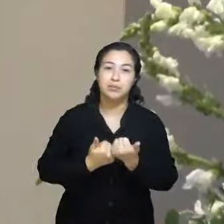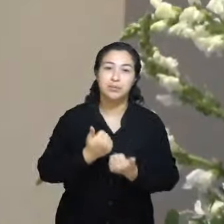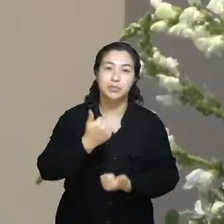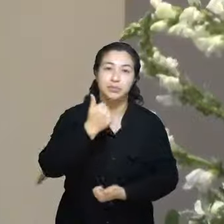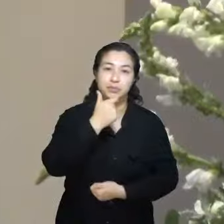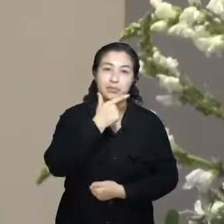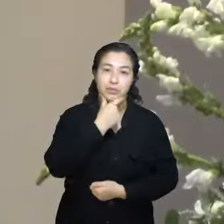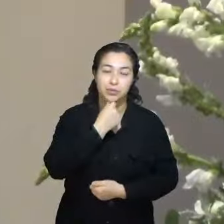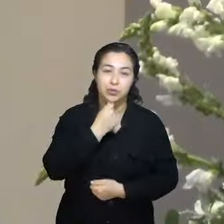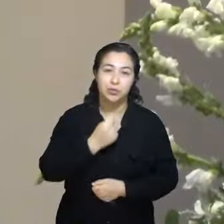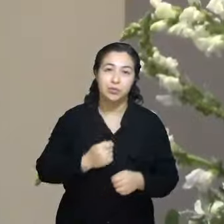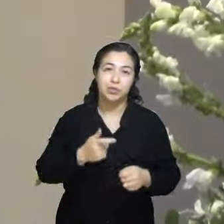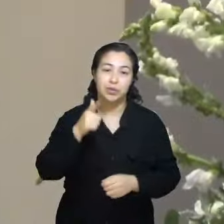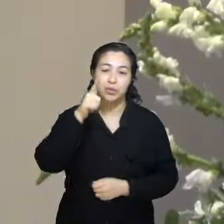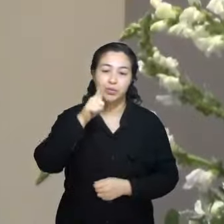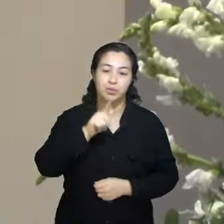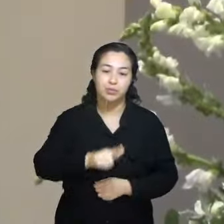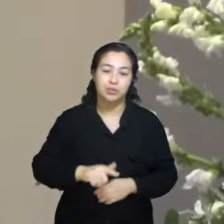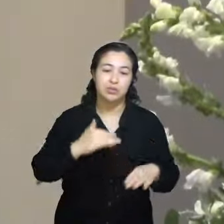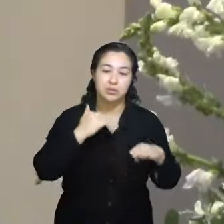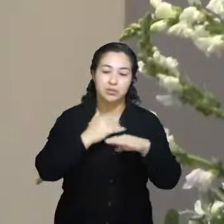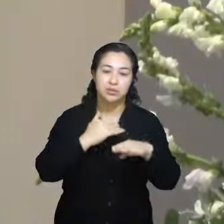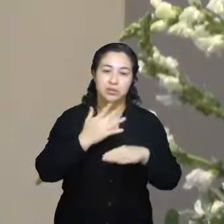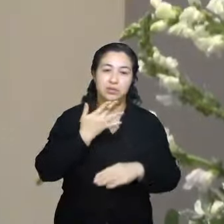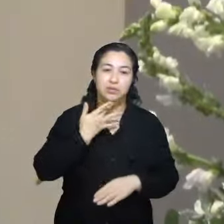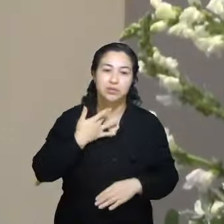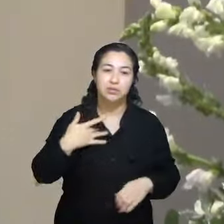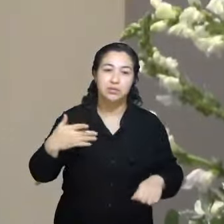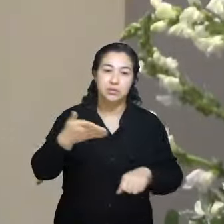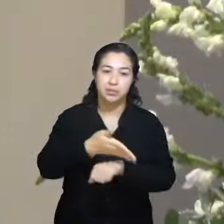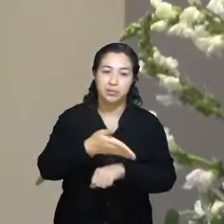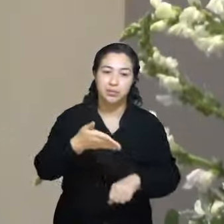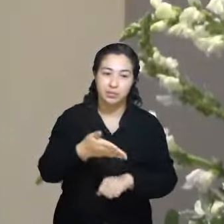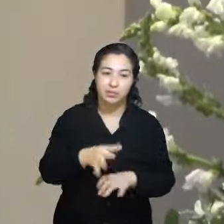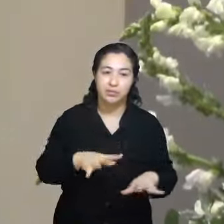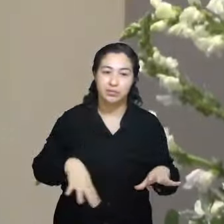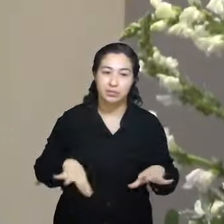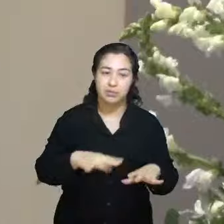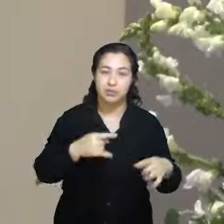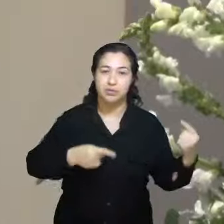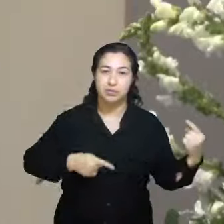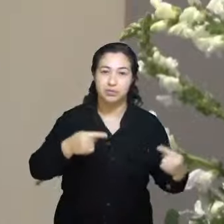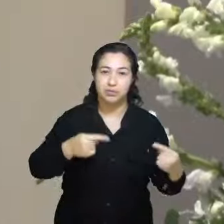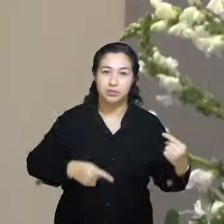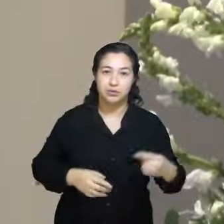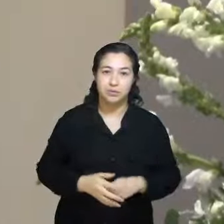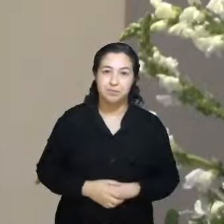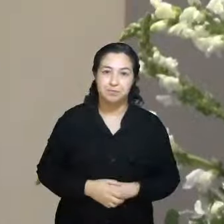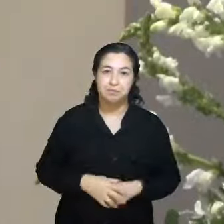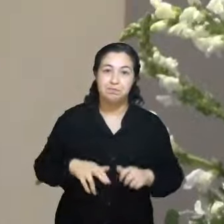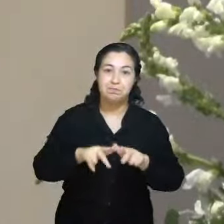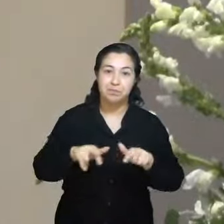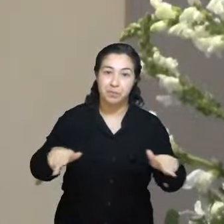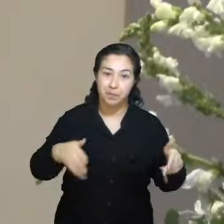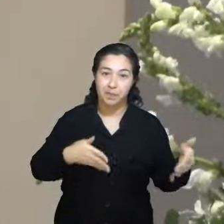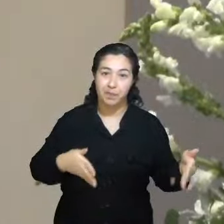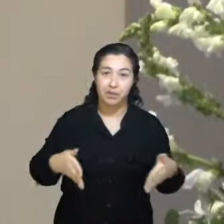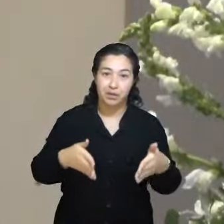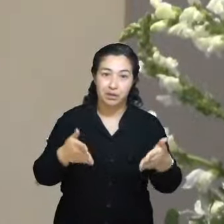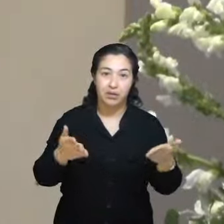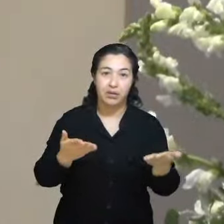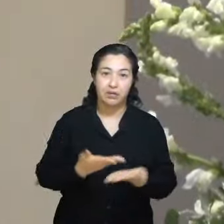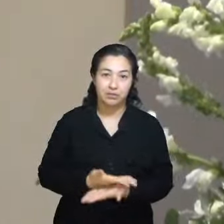elas alcancem um nível desejável de participação política vários são os caminhos que se descortinam